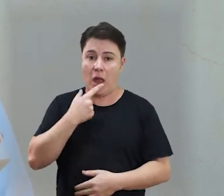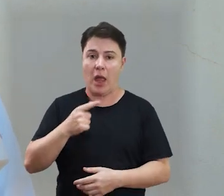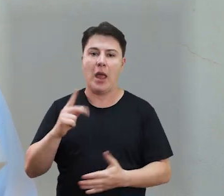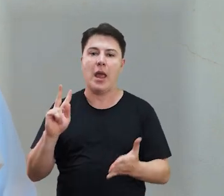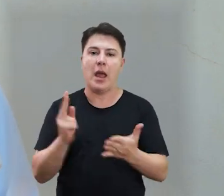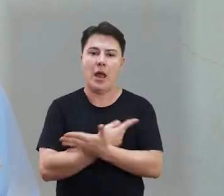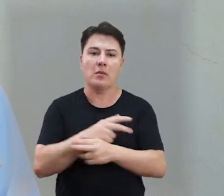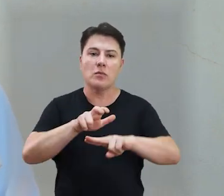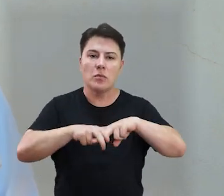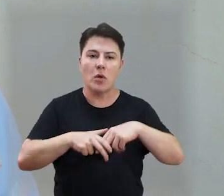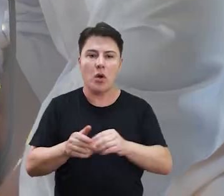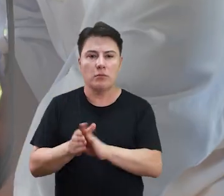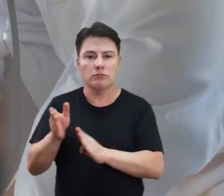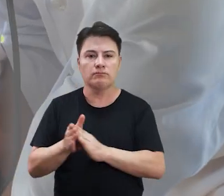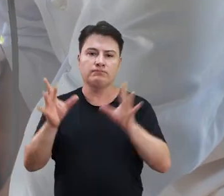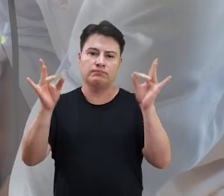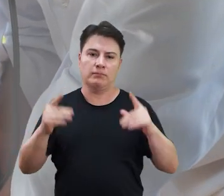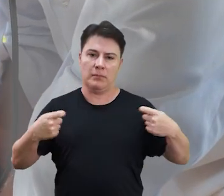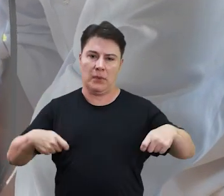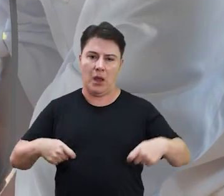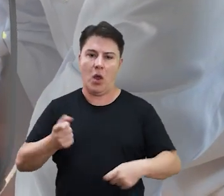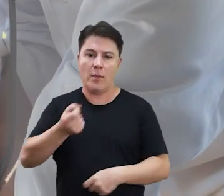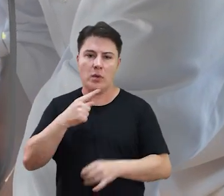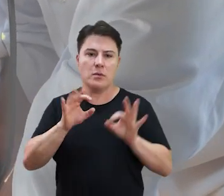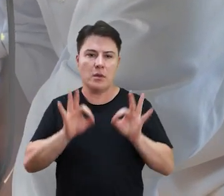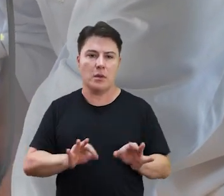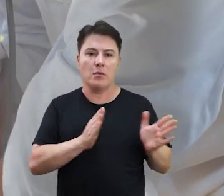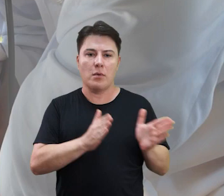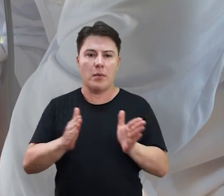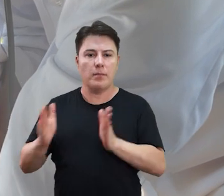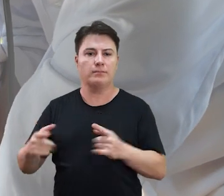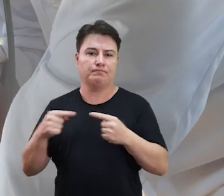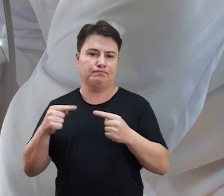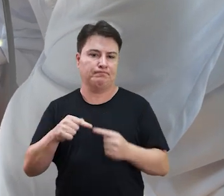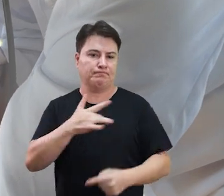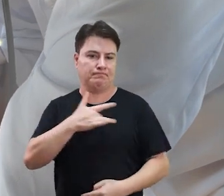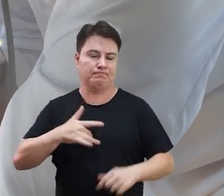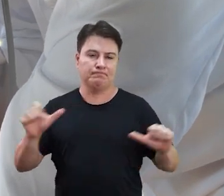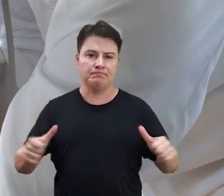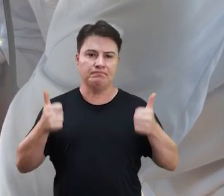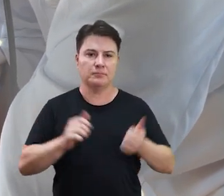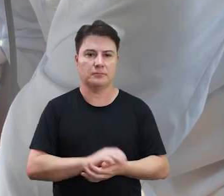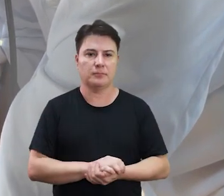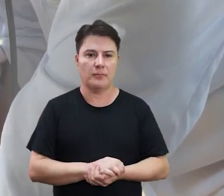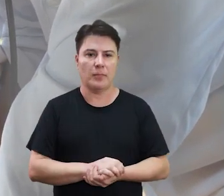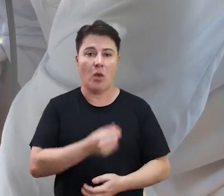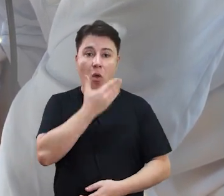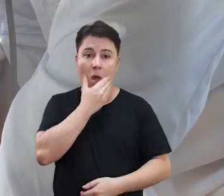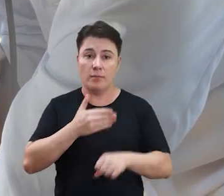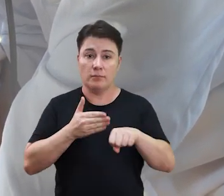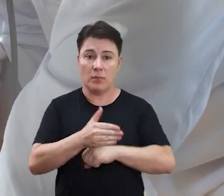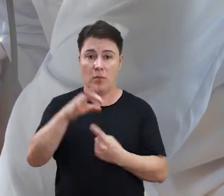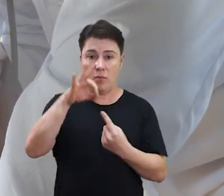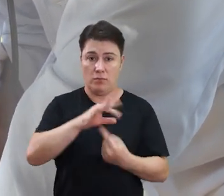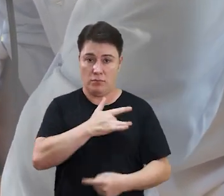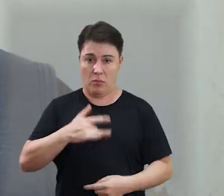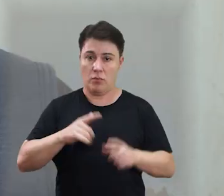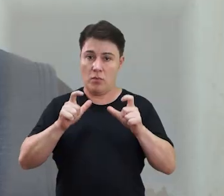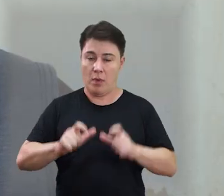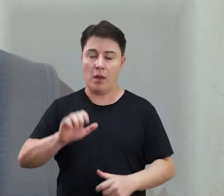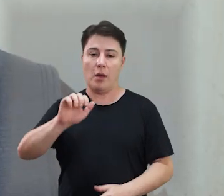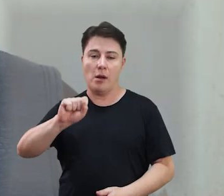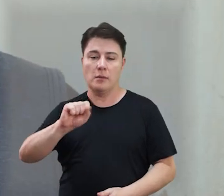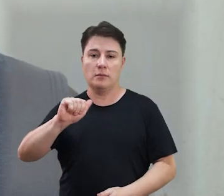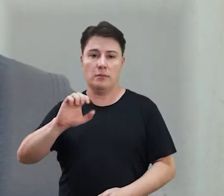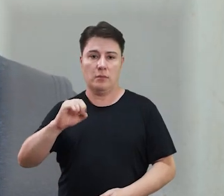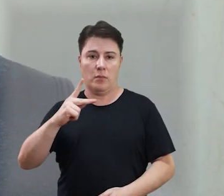passa a ter um tratamento mais adequado esse ente da unidade de saúde do Parque São Paulo saiu satisfeito com o projeto